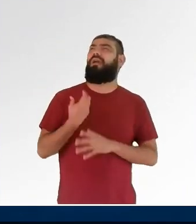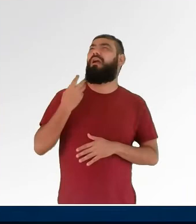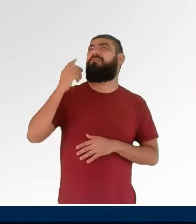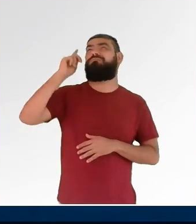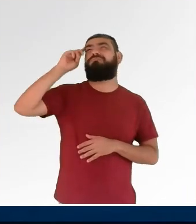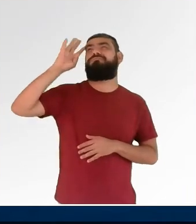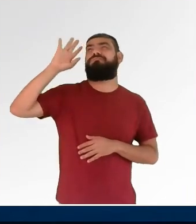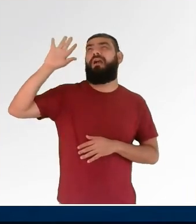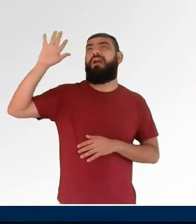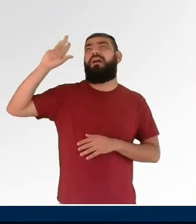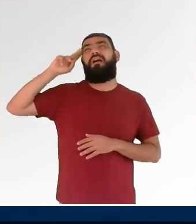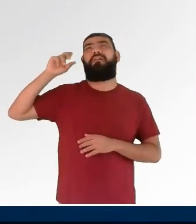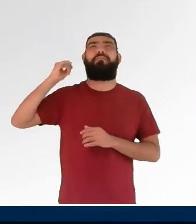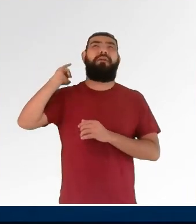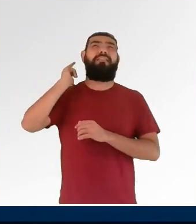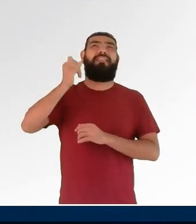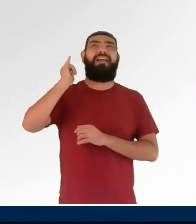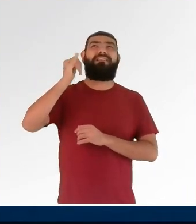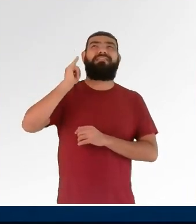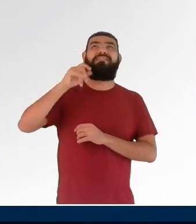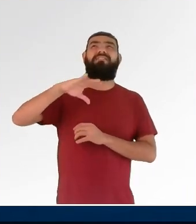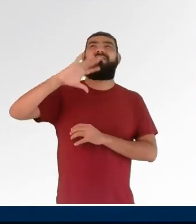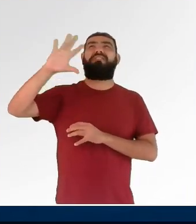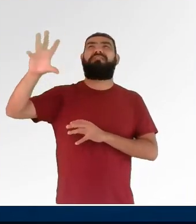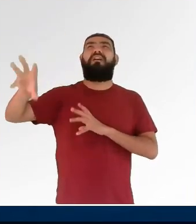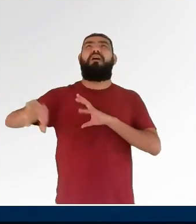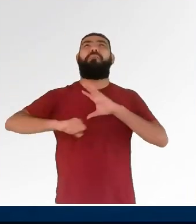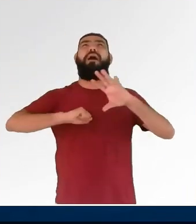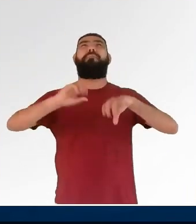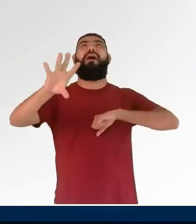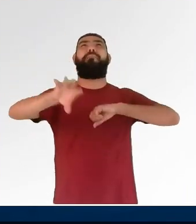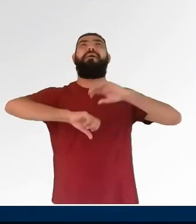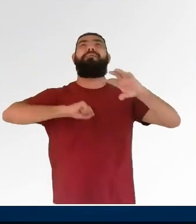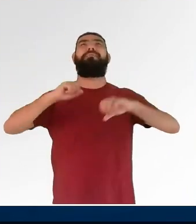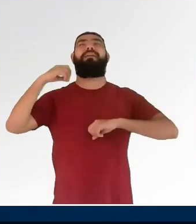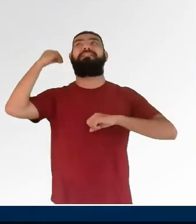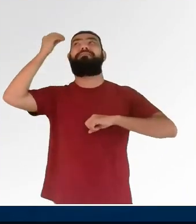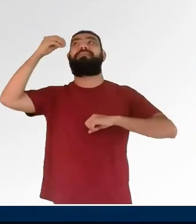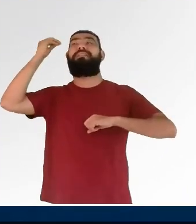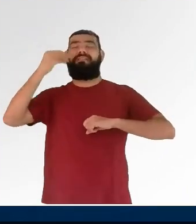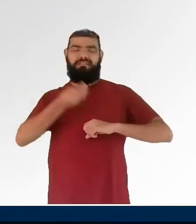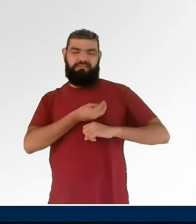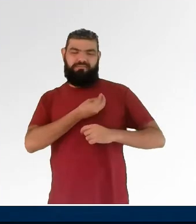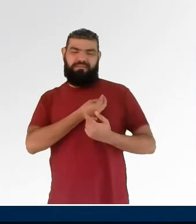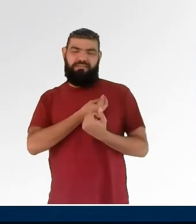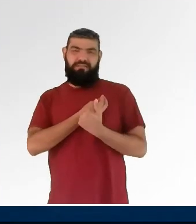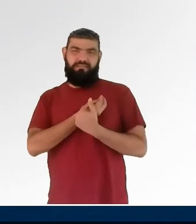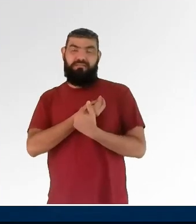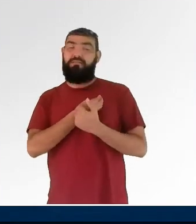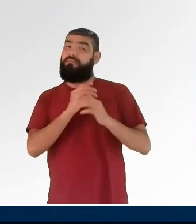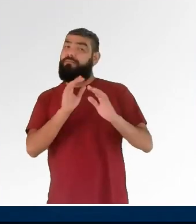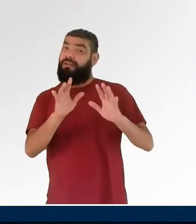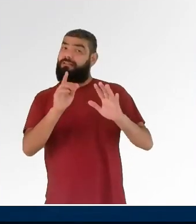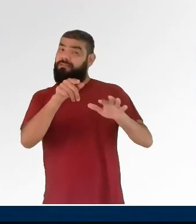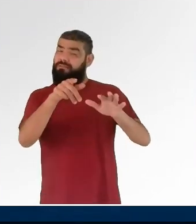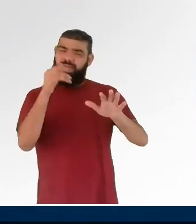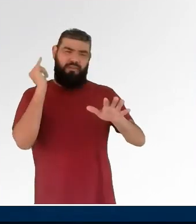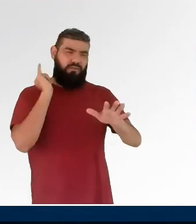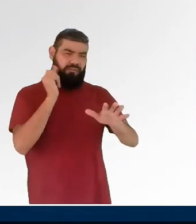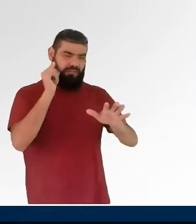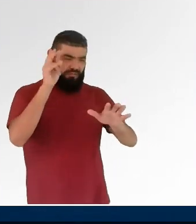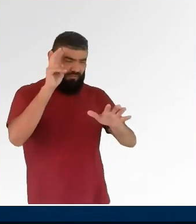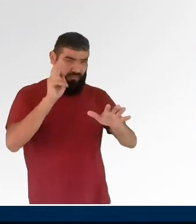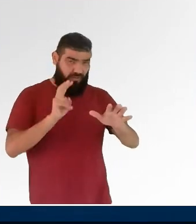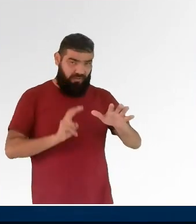nós vamos resgatando aquilo que nós vivemos. Mas quando nós contamos a história, vê se já aconteceu com você. Existe